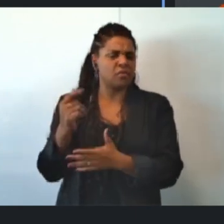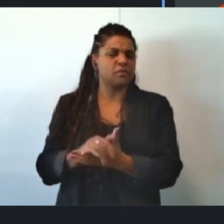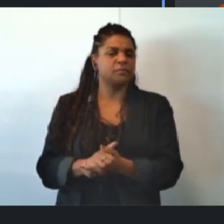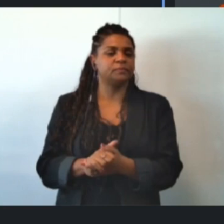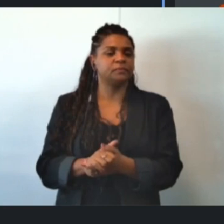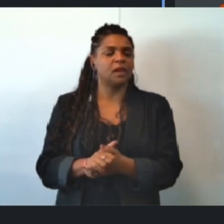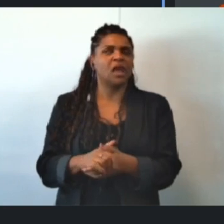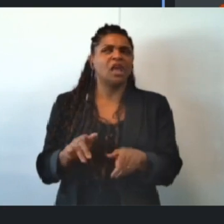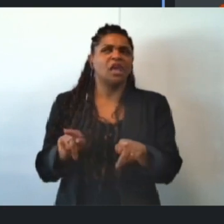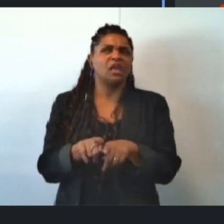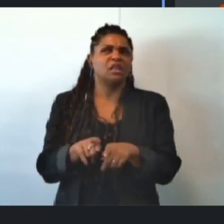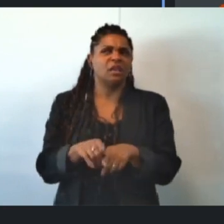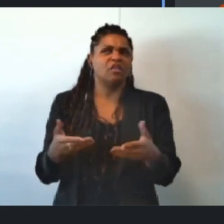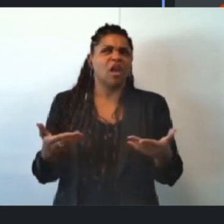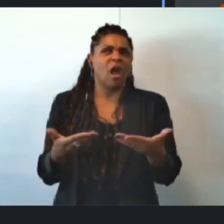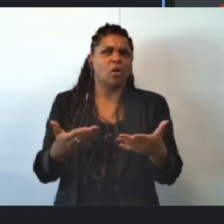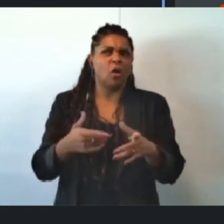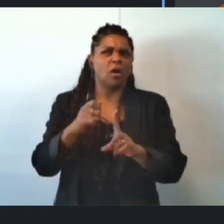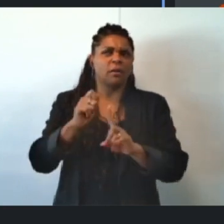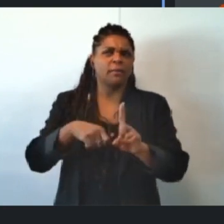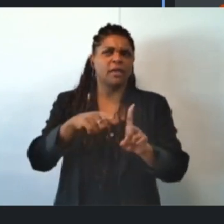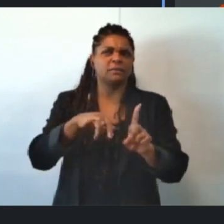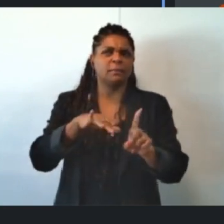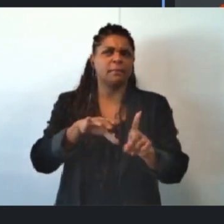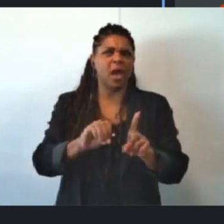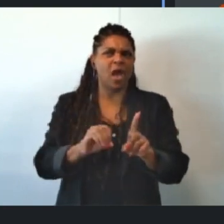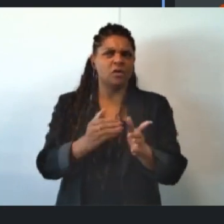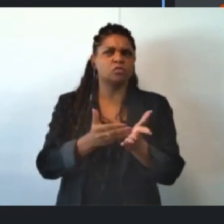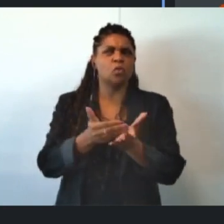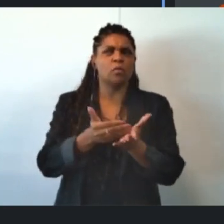foi em março, início de abril, nós fizemos